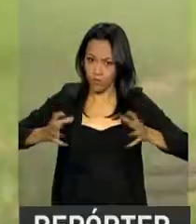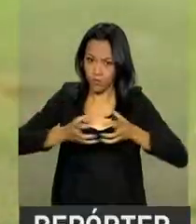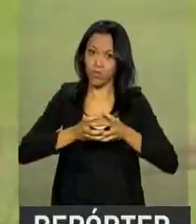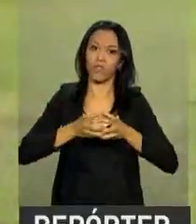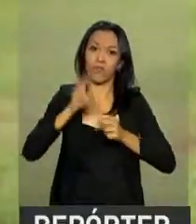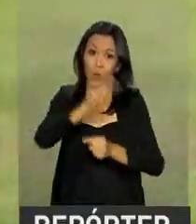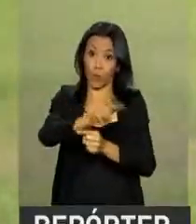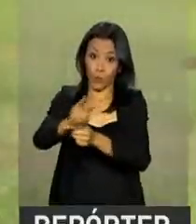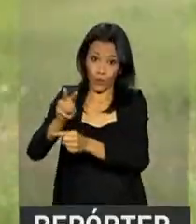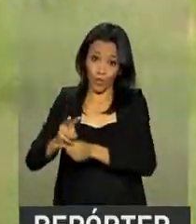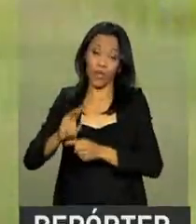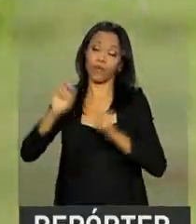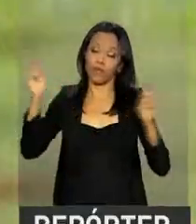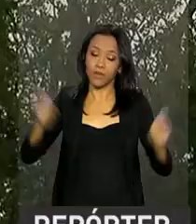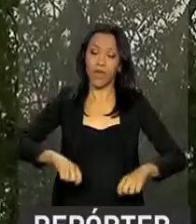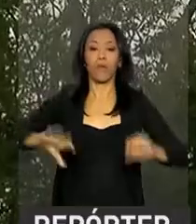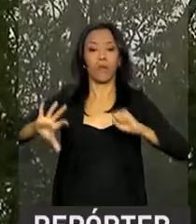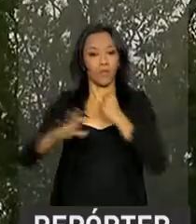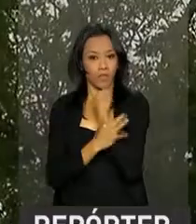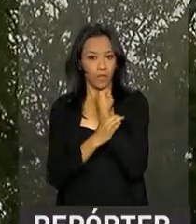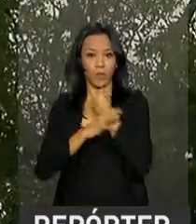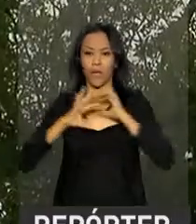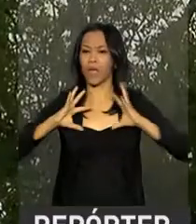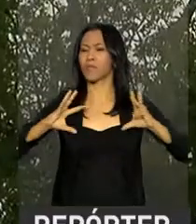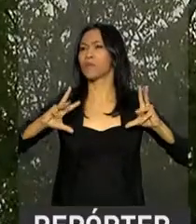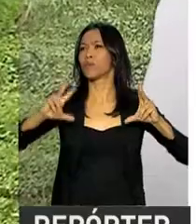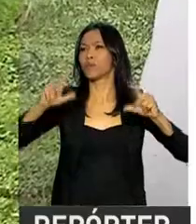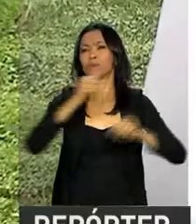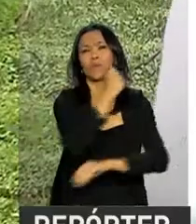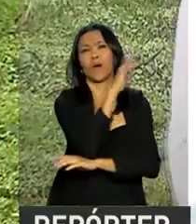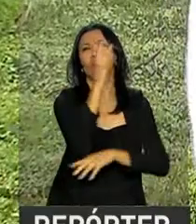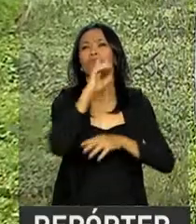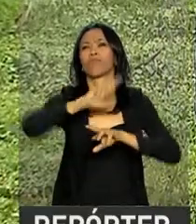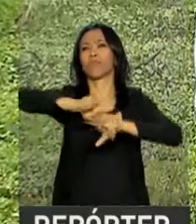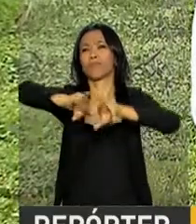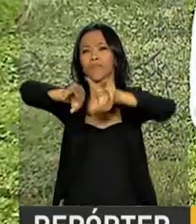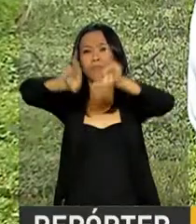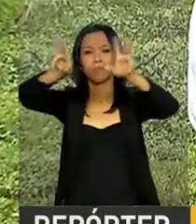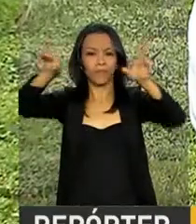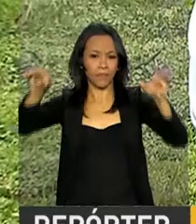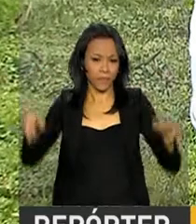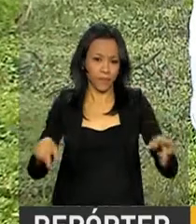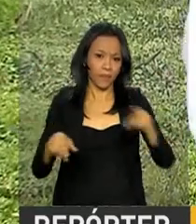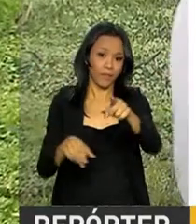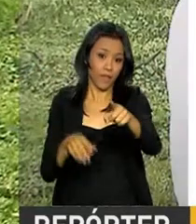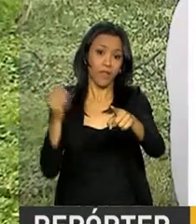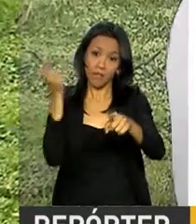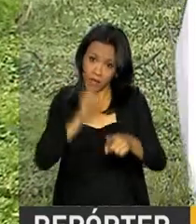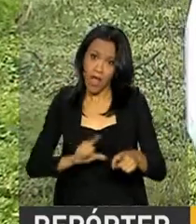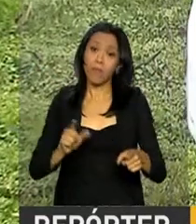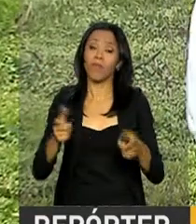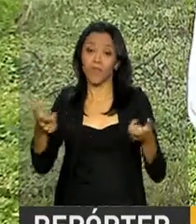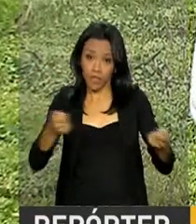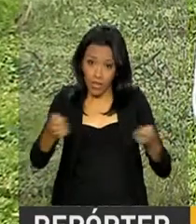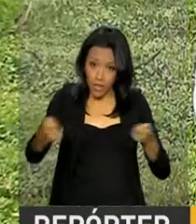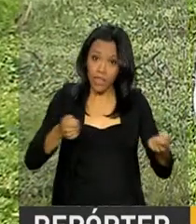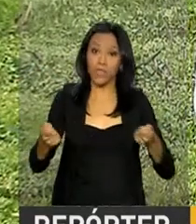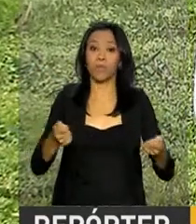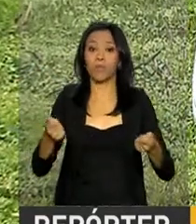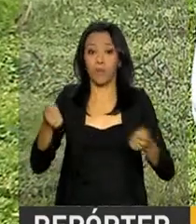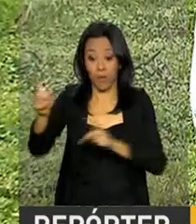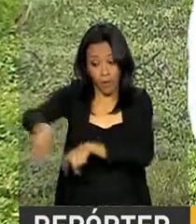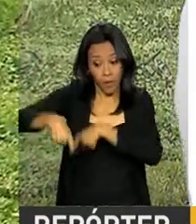pode garantir toda a diversidade e dá pra ter as duas coisas com muito equilíbrio a